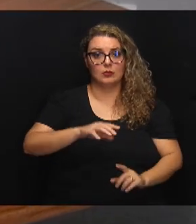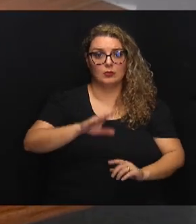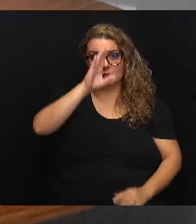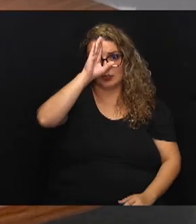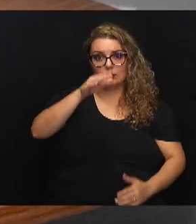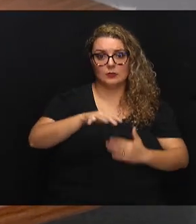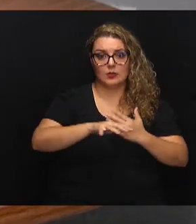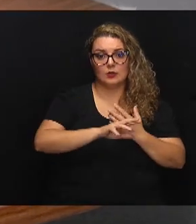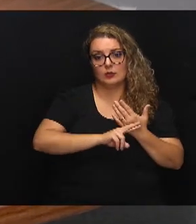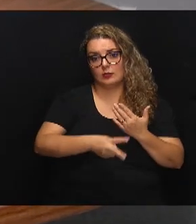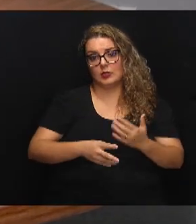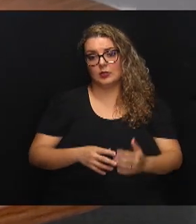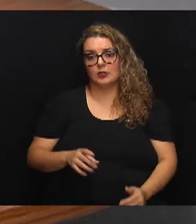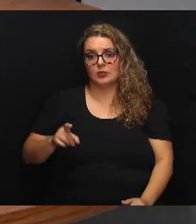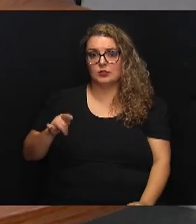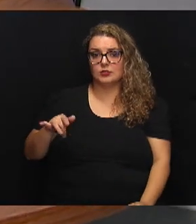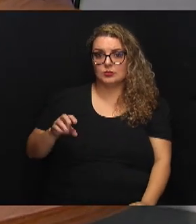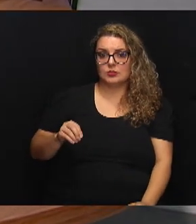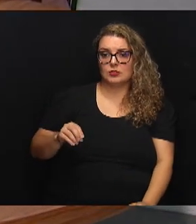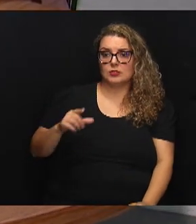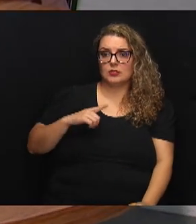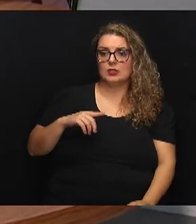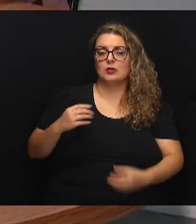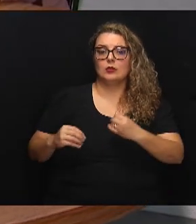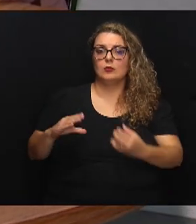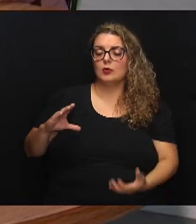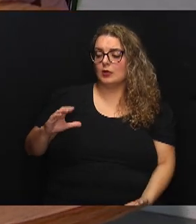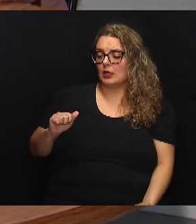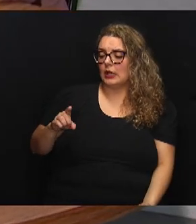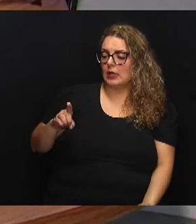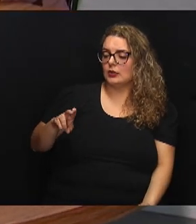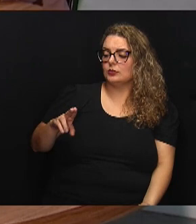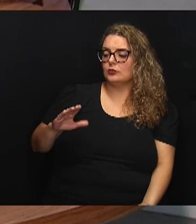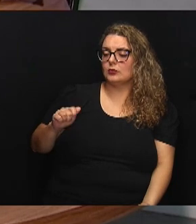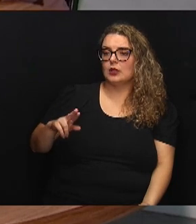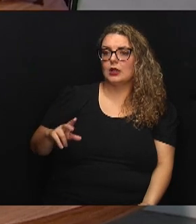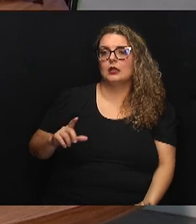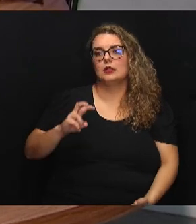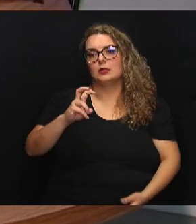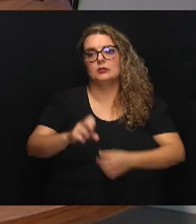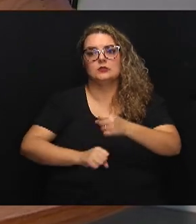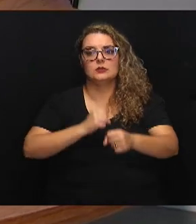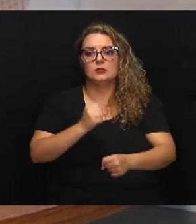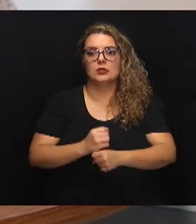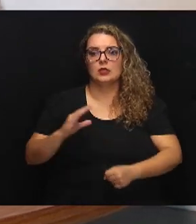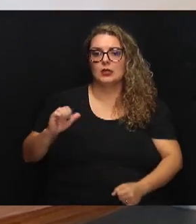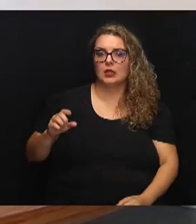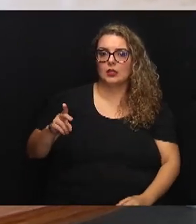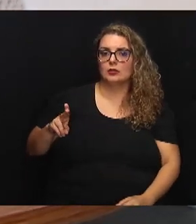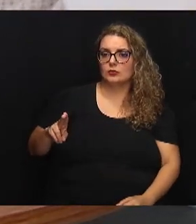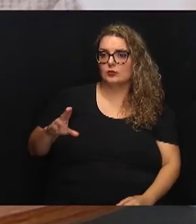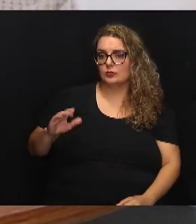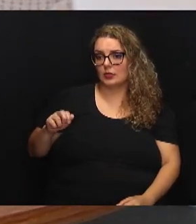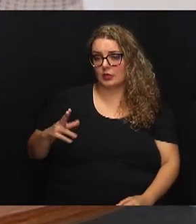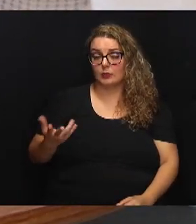tem como a dívida caducar? O que que seria isso que o pessoal fala? Ah, daqui 5 anos a dívida caduca. O que que é isso? Bom,